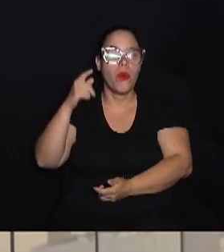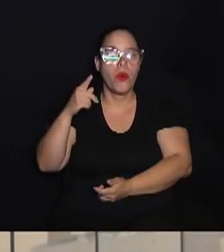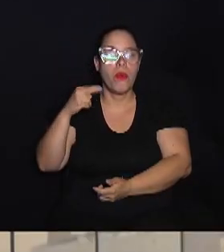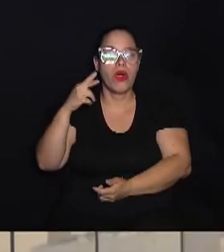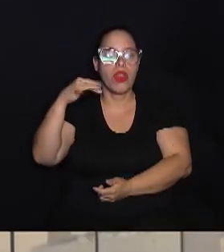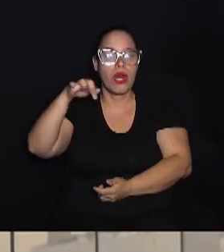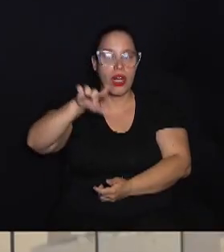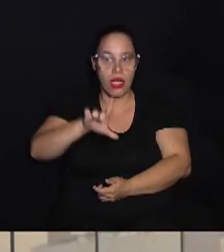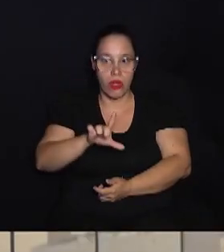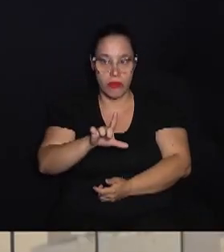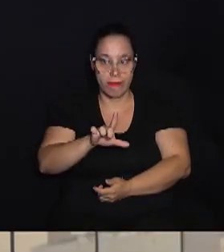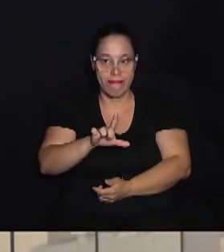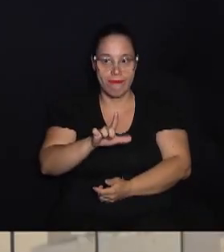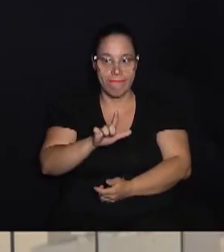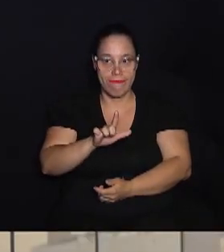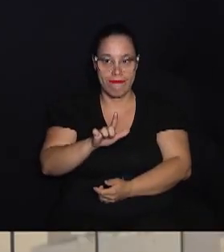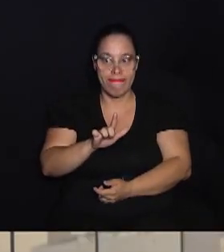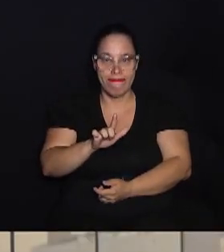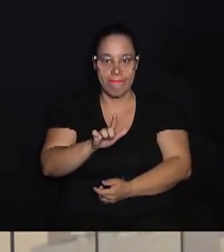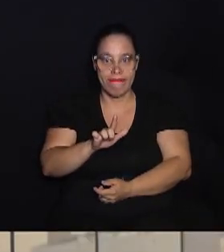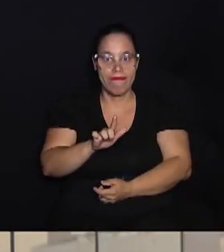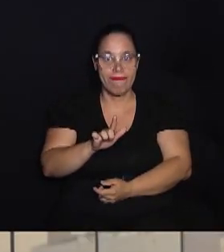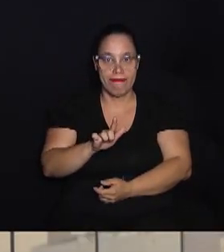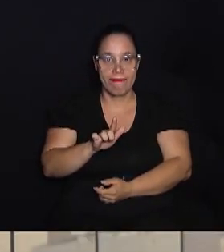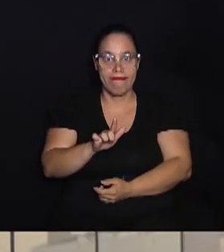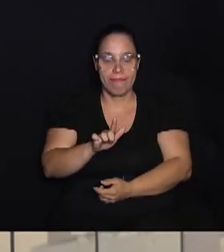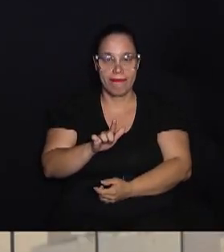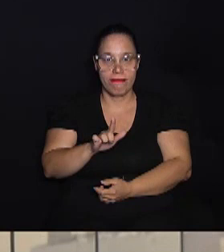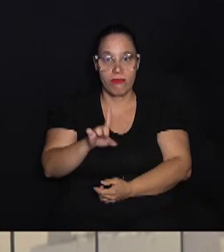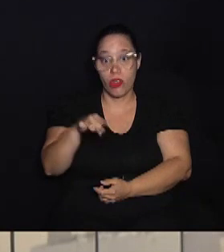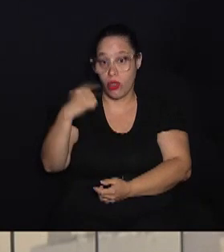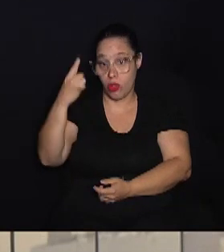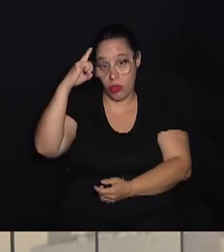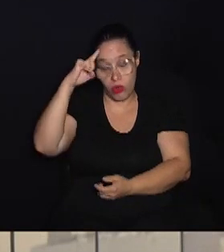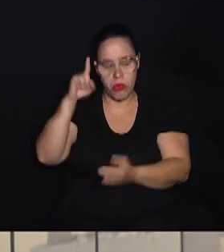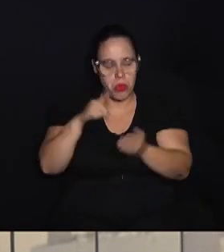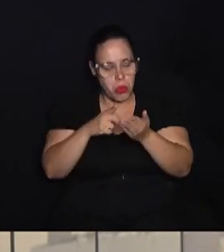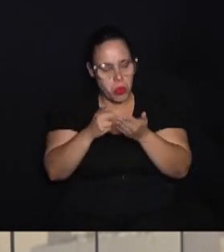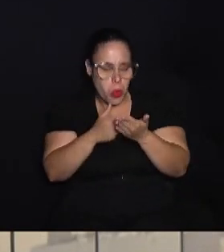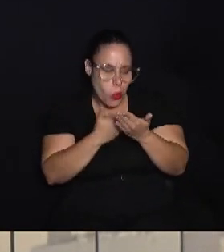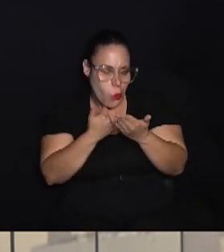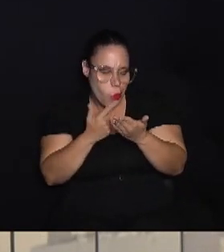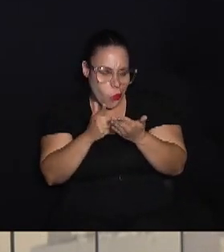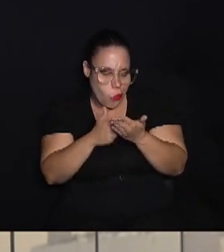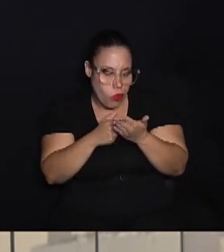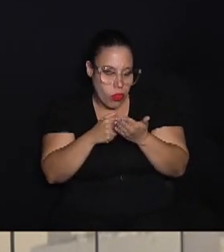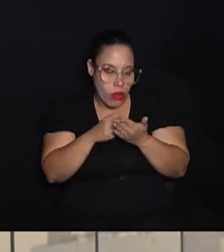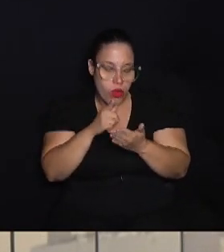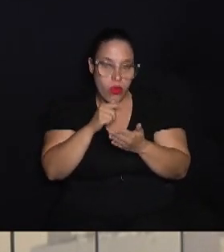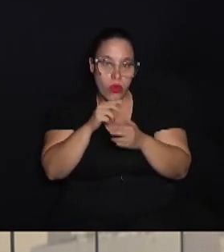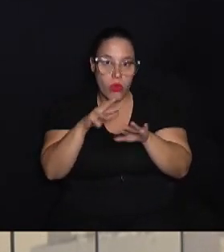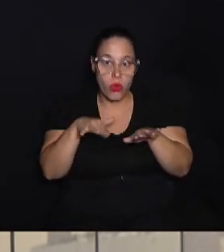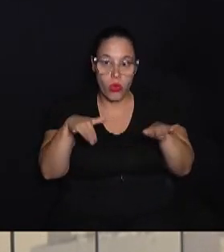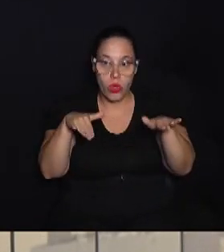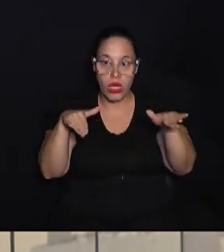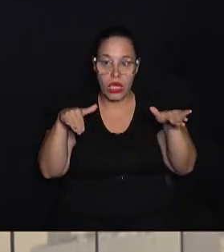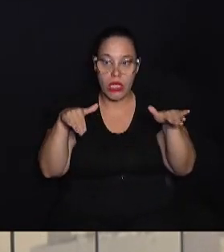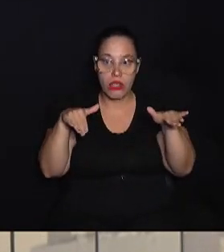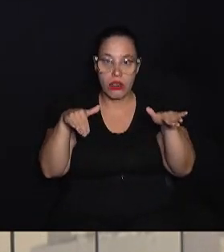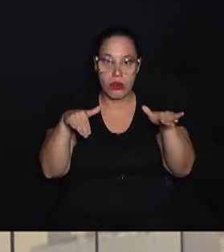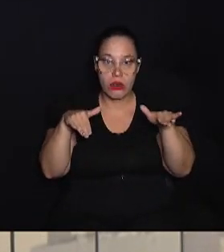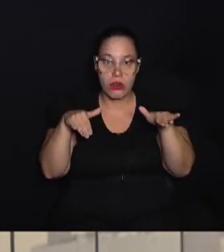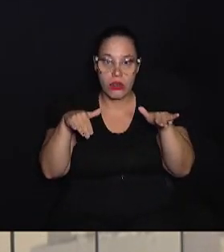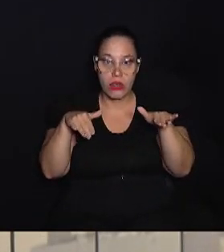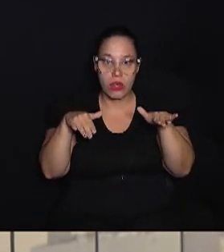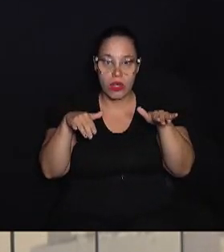Tá. Então, a gente, até outro dia eu estava lendo uma matéria, né, que são os rios voadores, né? É